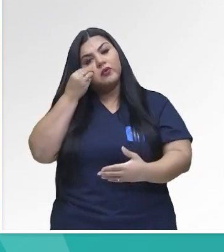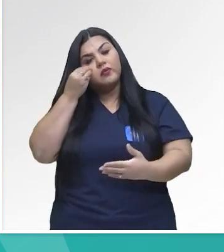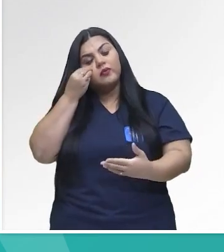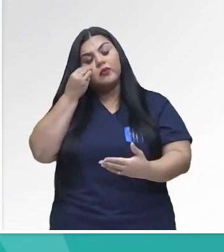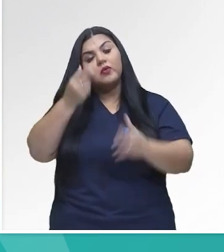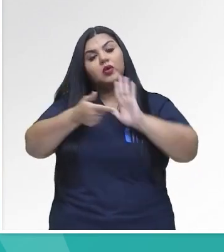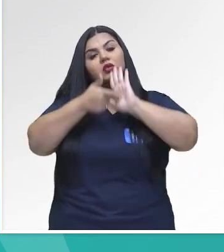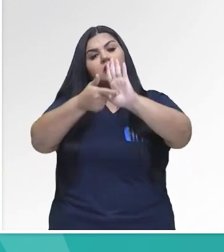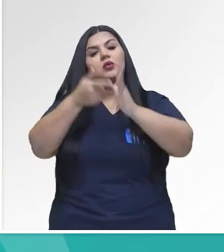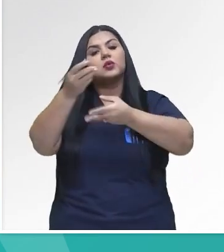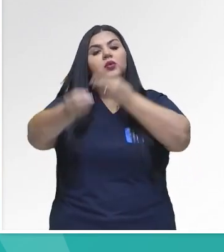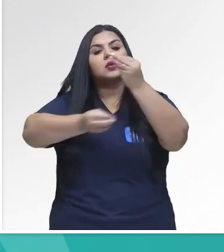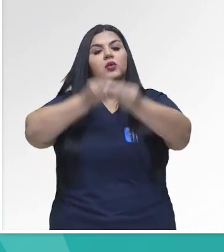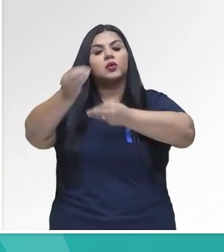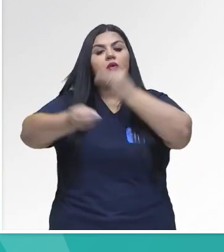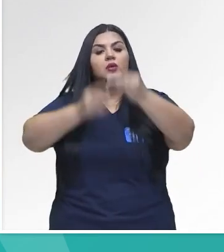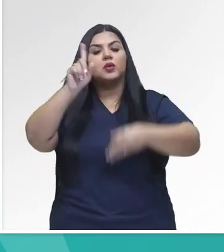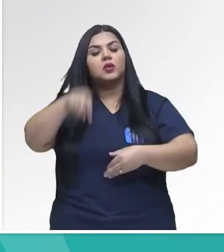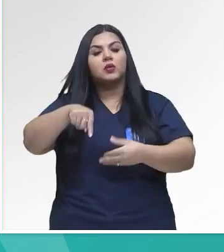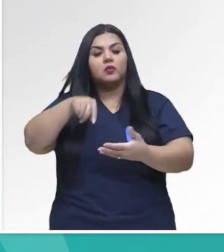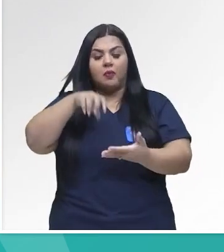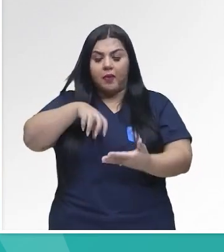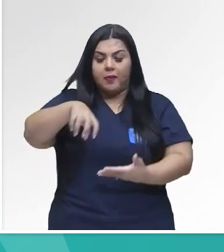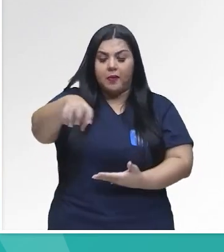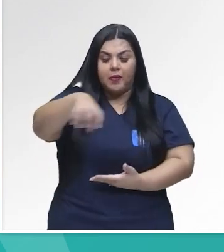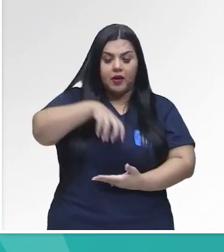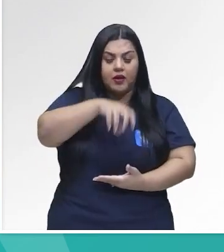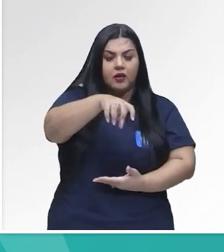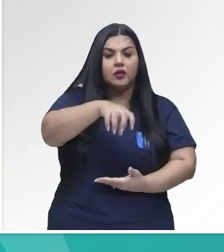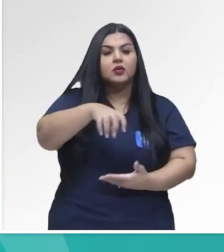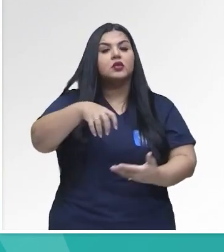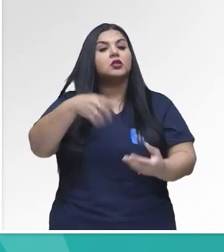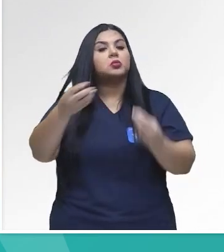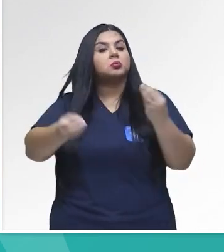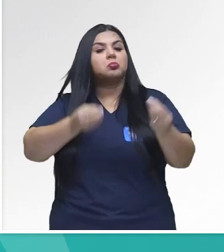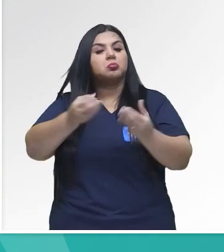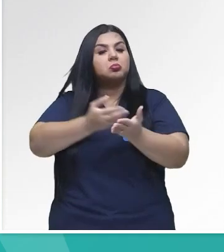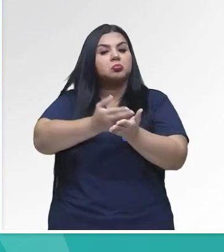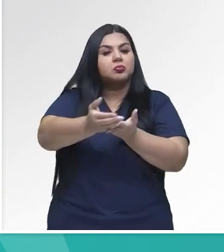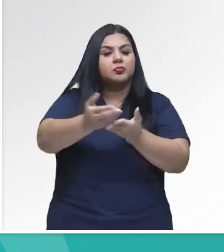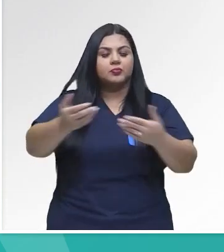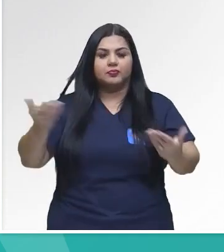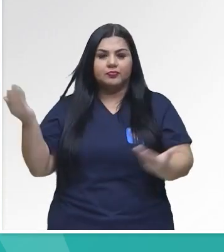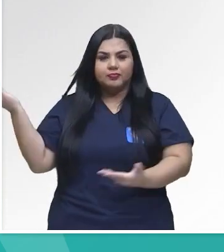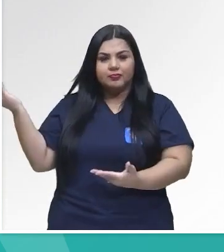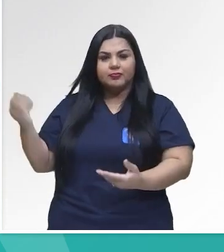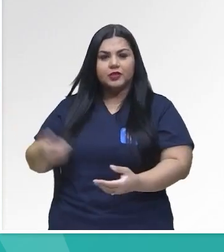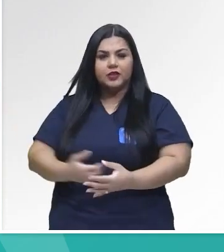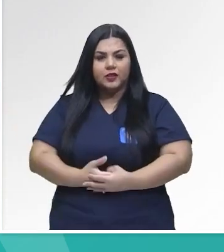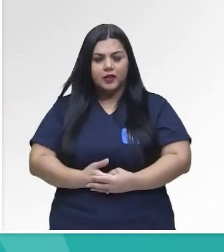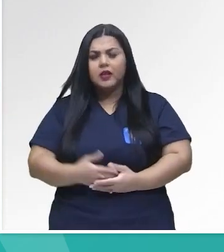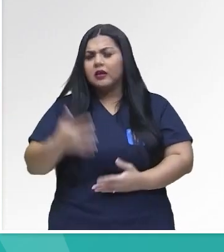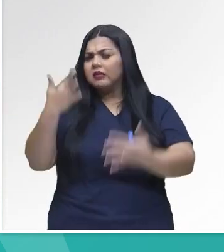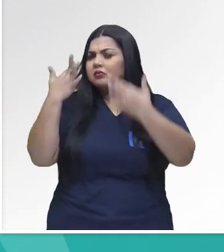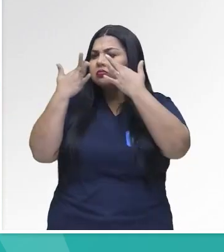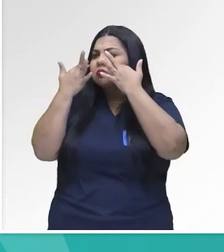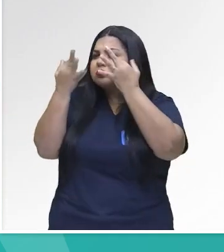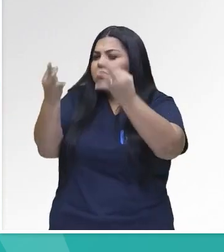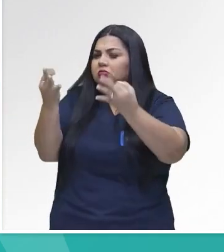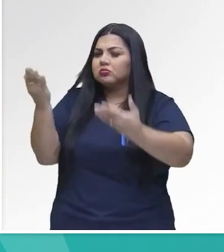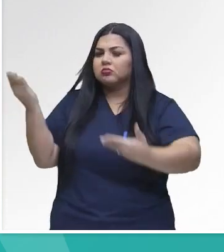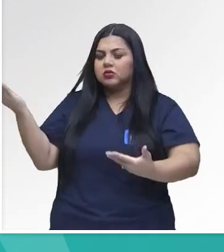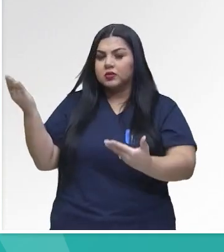agora como é a posição dessas peças, a posição inicial dessas peças. Prestem bastante